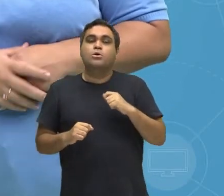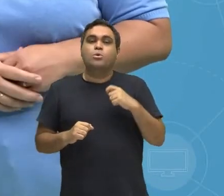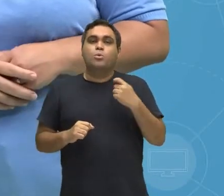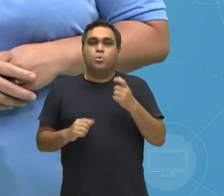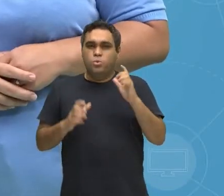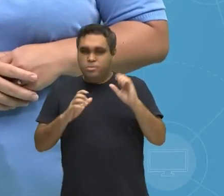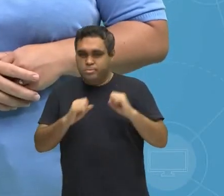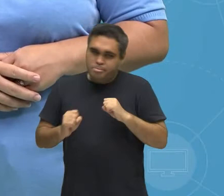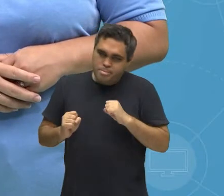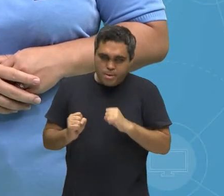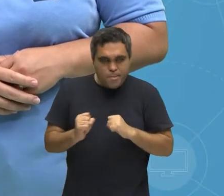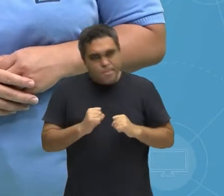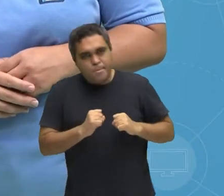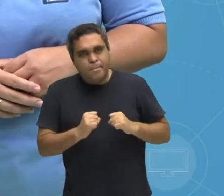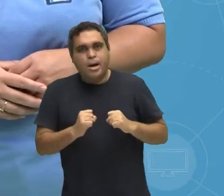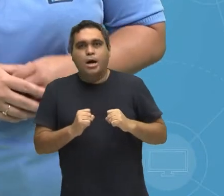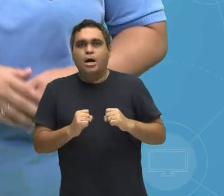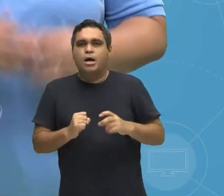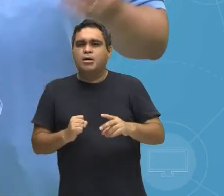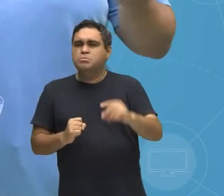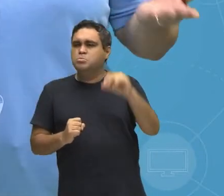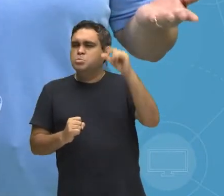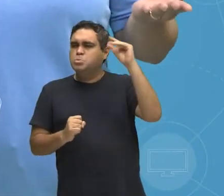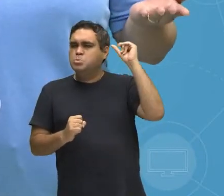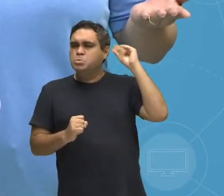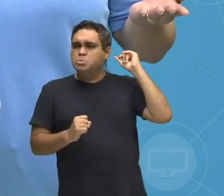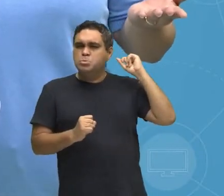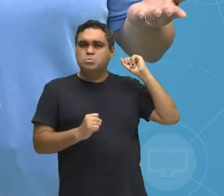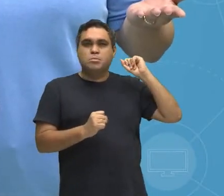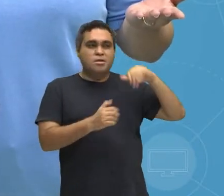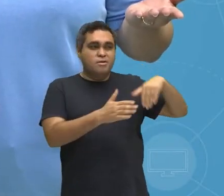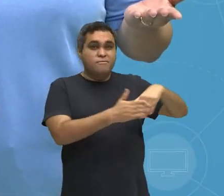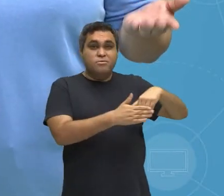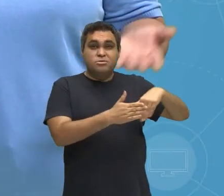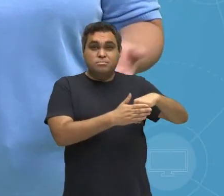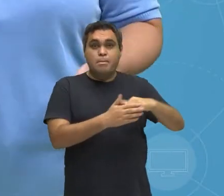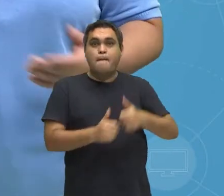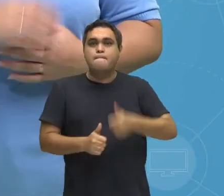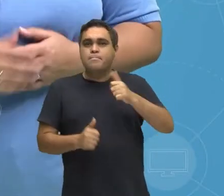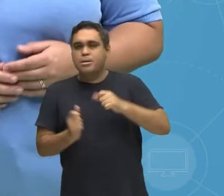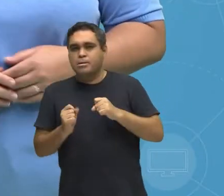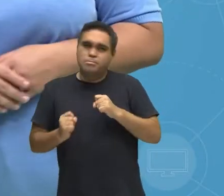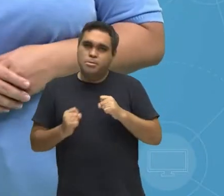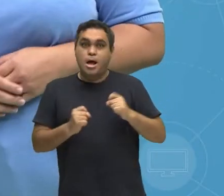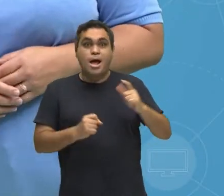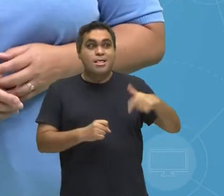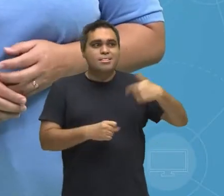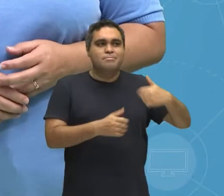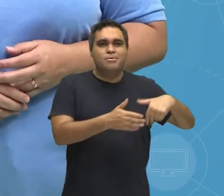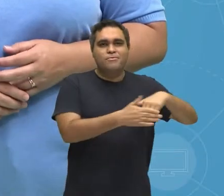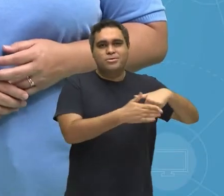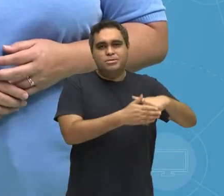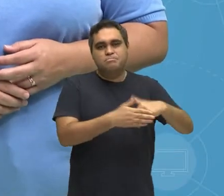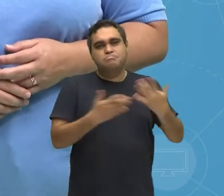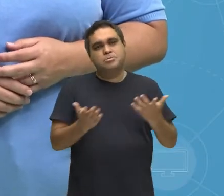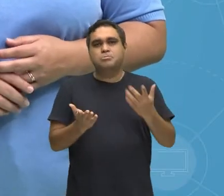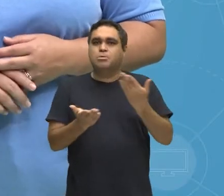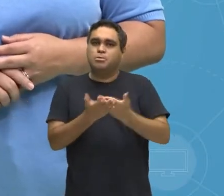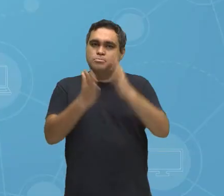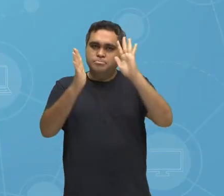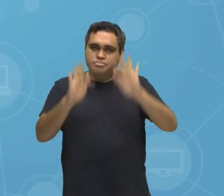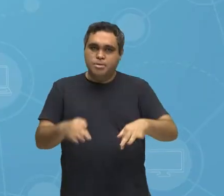cabeçobol. Interessante, né? Bom, vou finalizando a aula por aqui e chamando a nossa dinâmica local